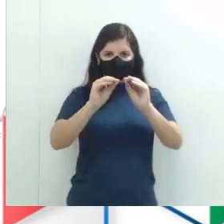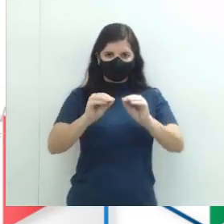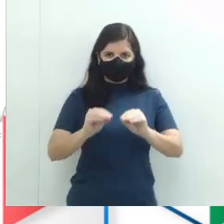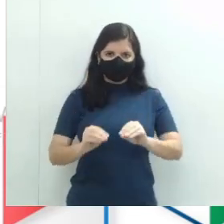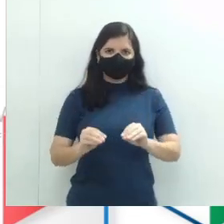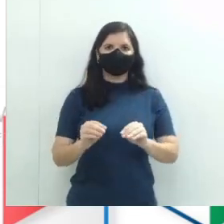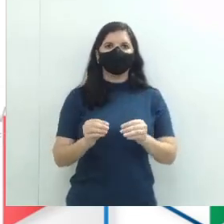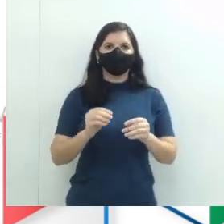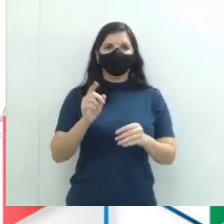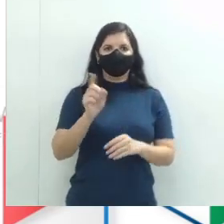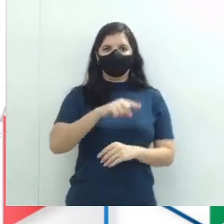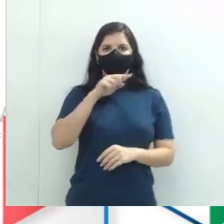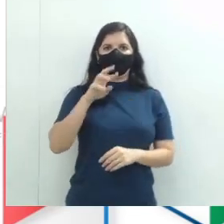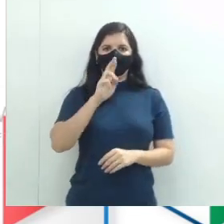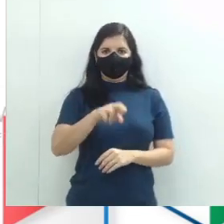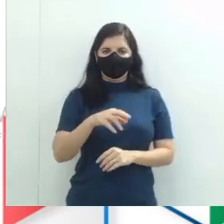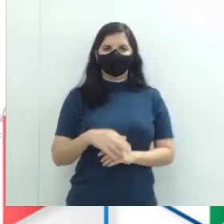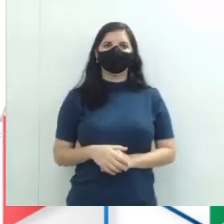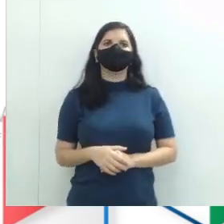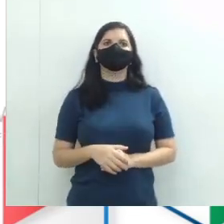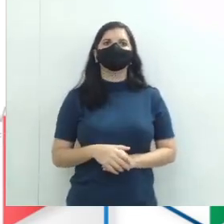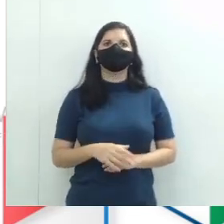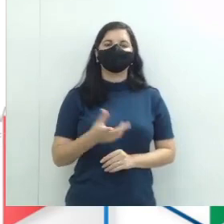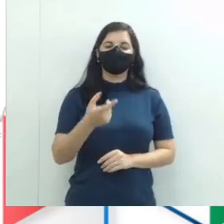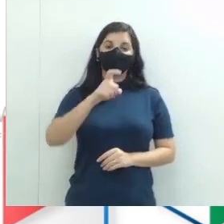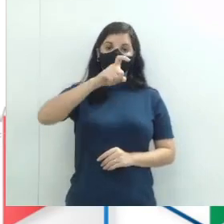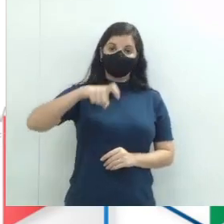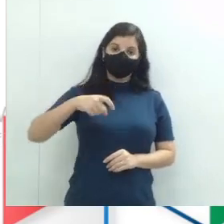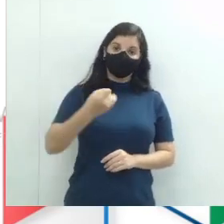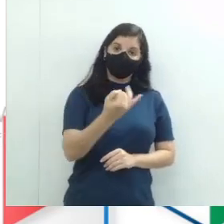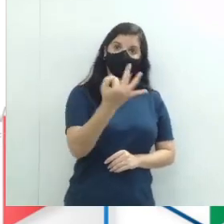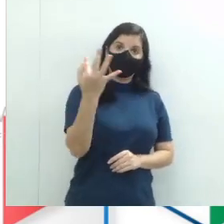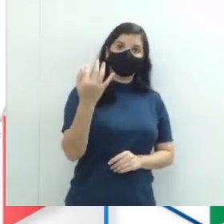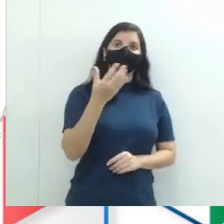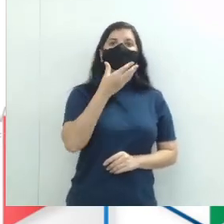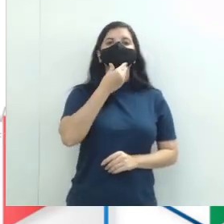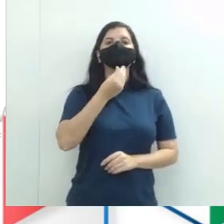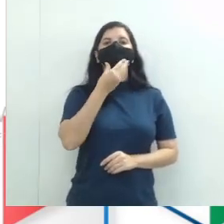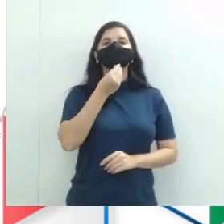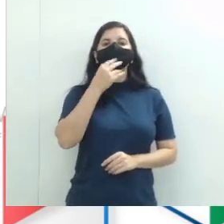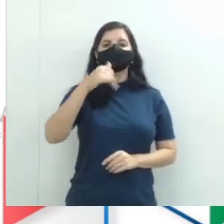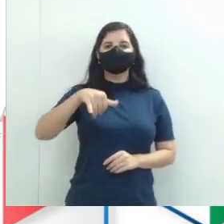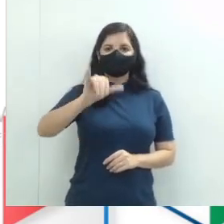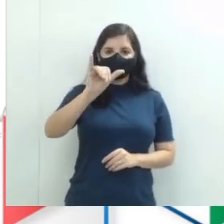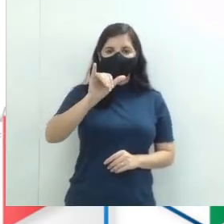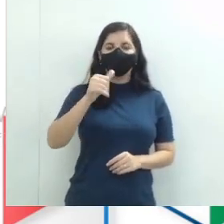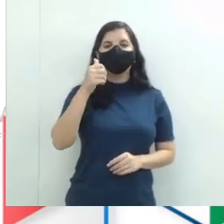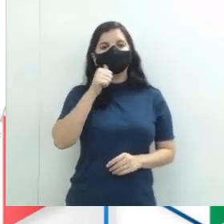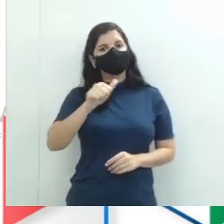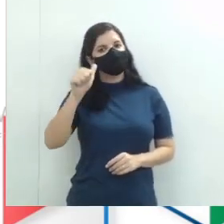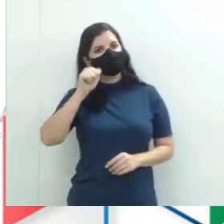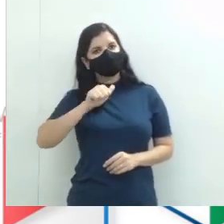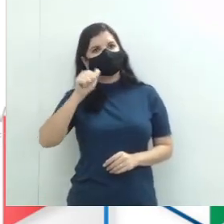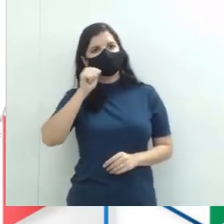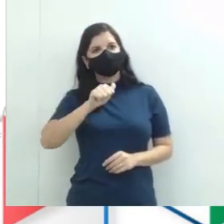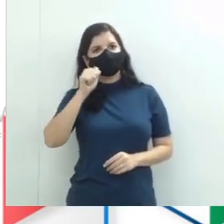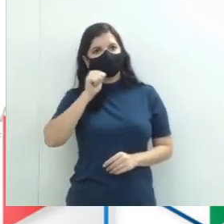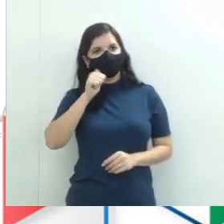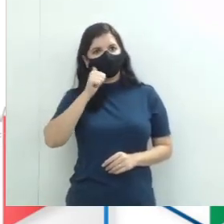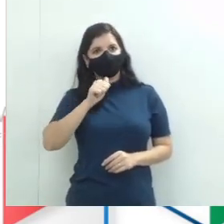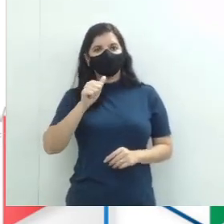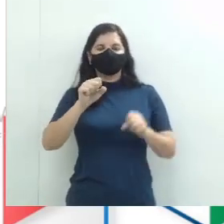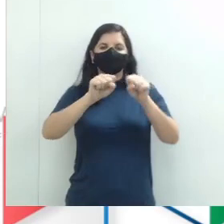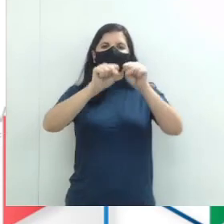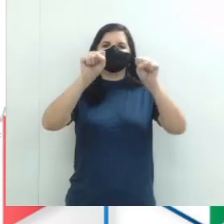equação e vai marcar aí na alternativa, tá? Considerando x a quantidade de meninos e y a quantidade de